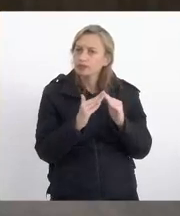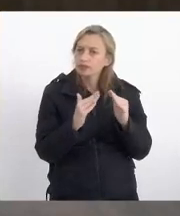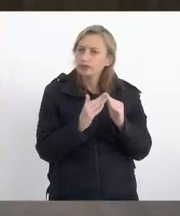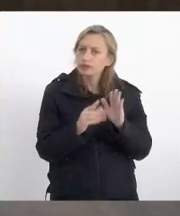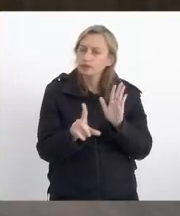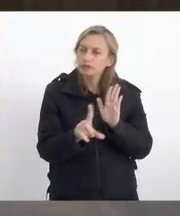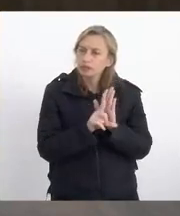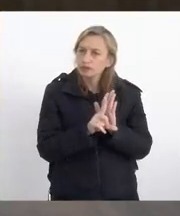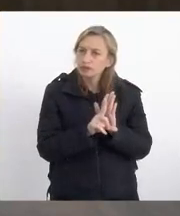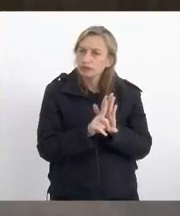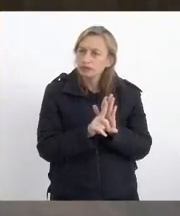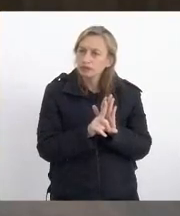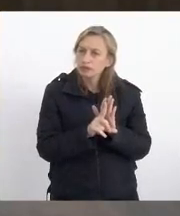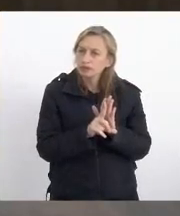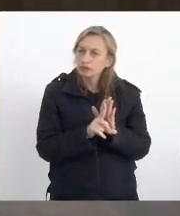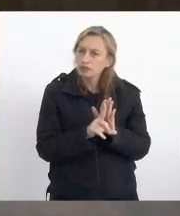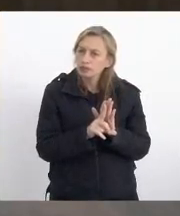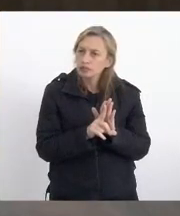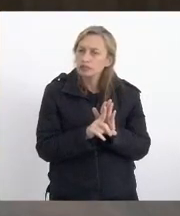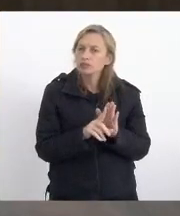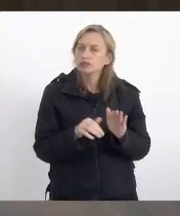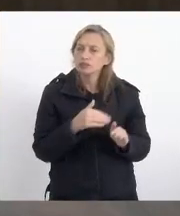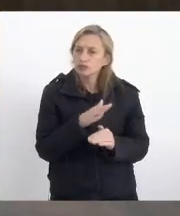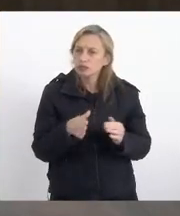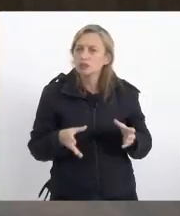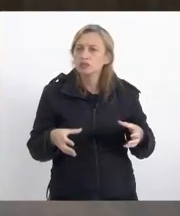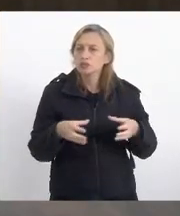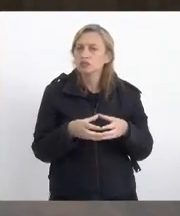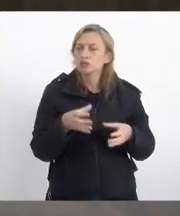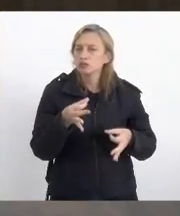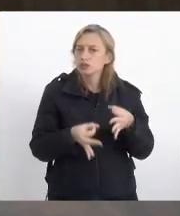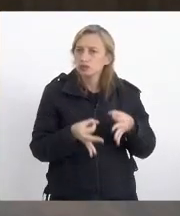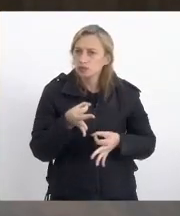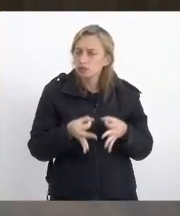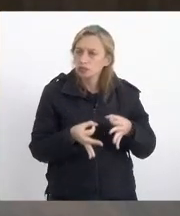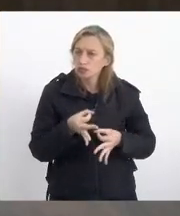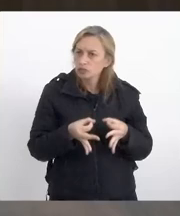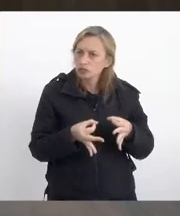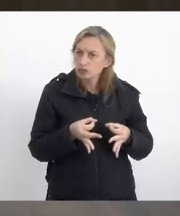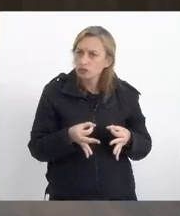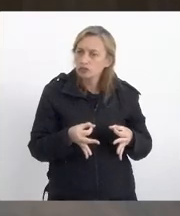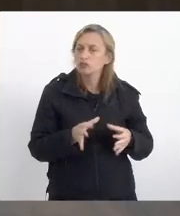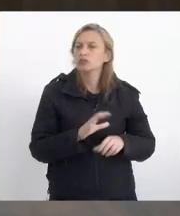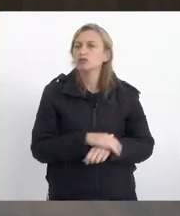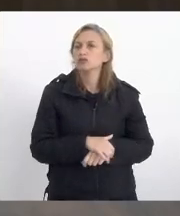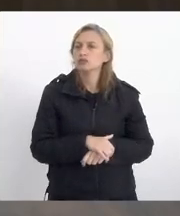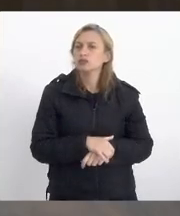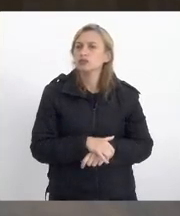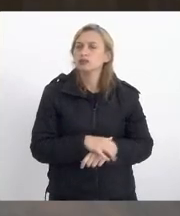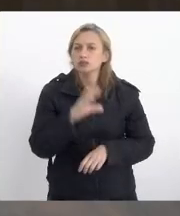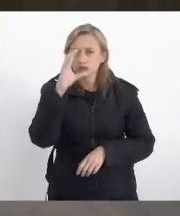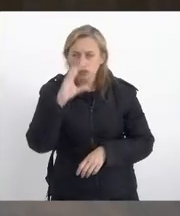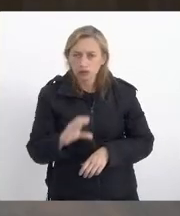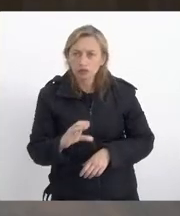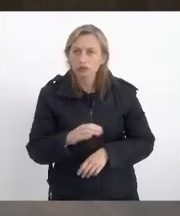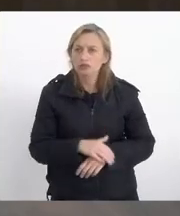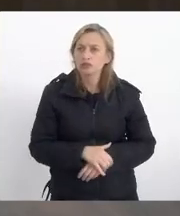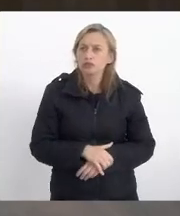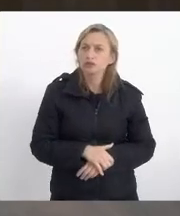de Leis, tá? Através dos membros da Comissão de Justiça, Constituição, Justiça e Cidadania, que